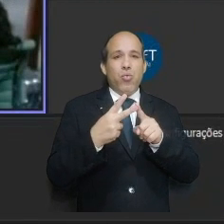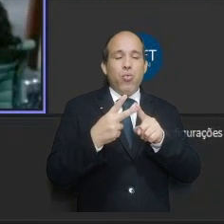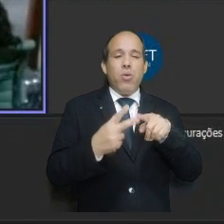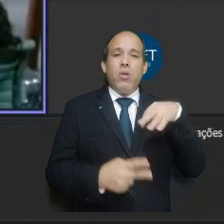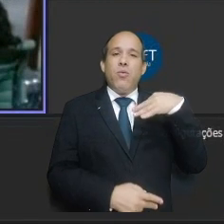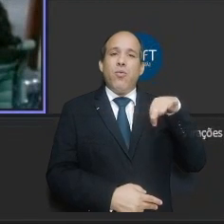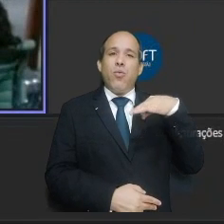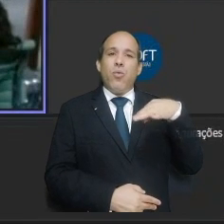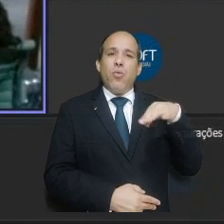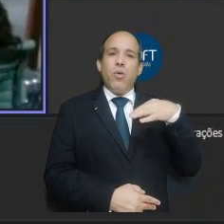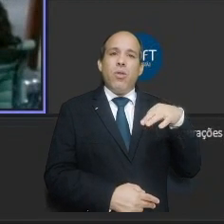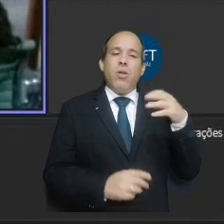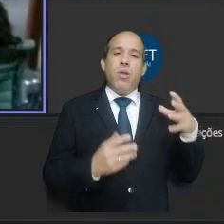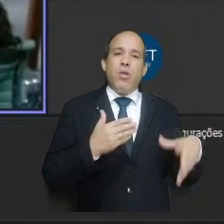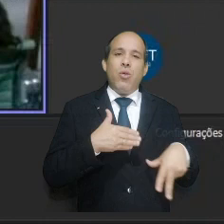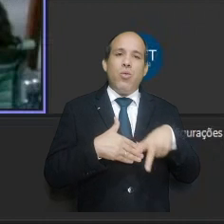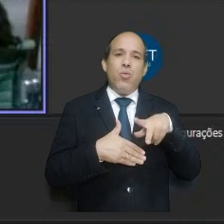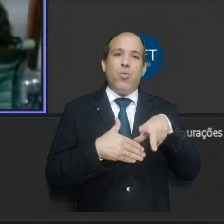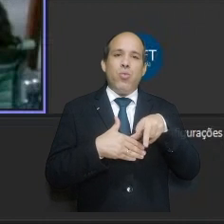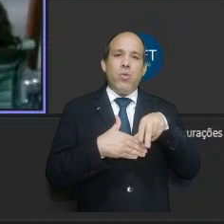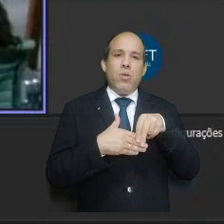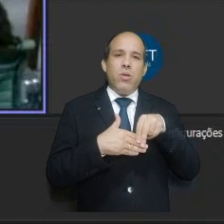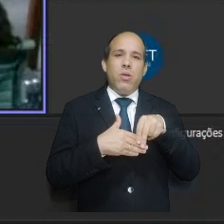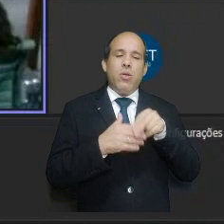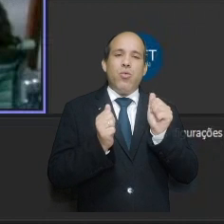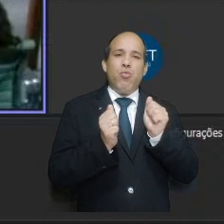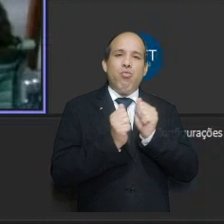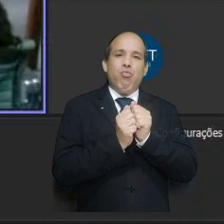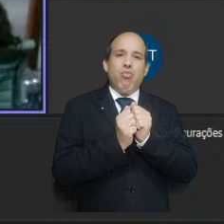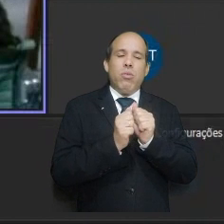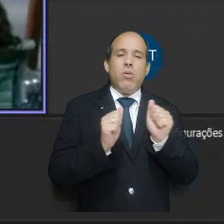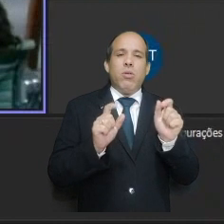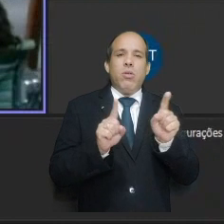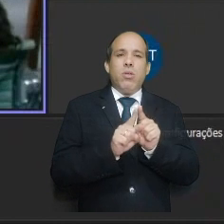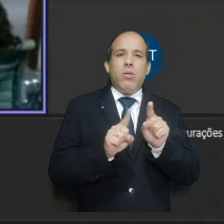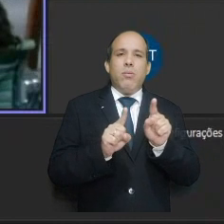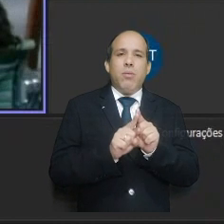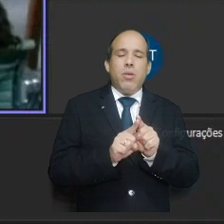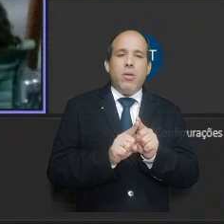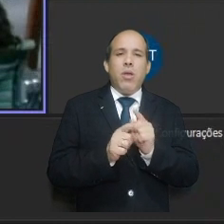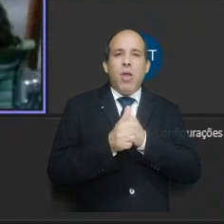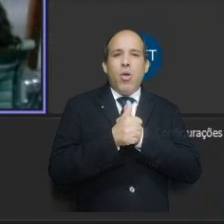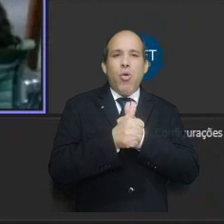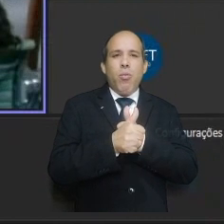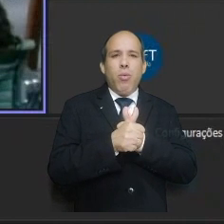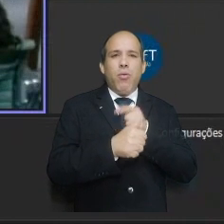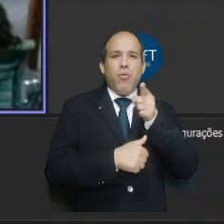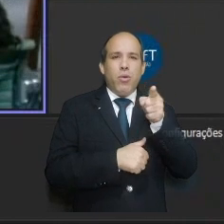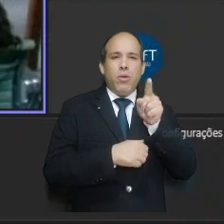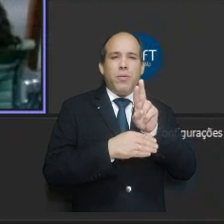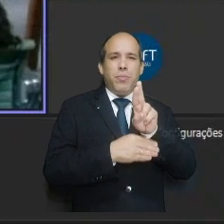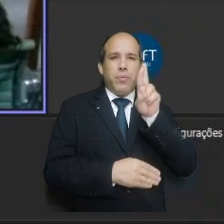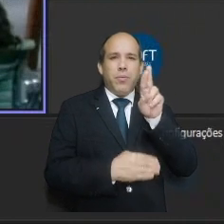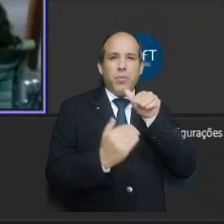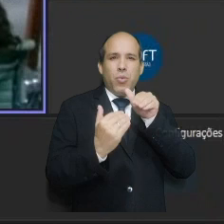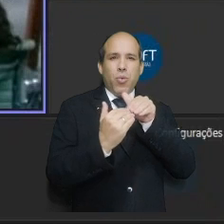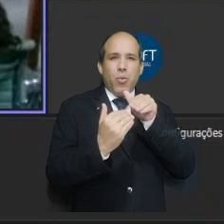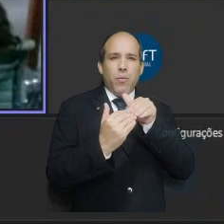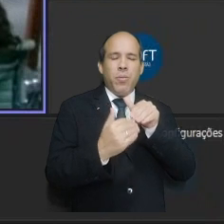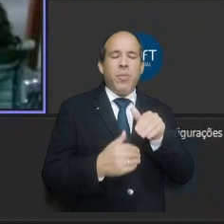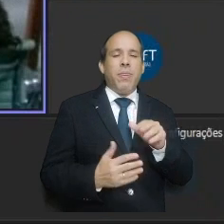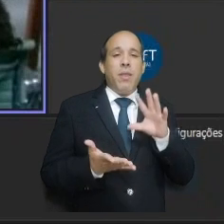voto em 2 laudas que farei juntar posteriormente, e eu estou acompanhando